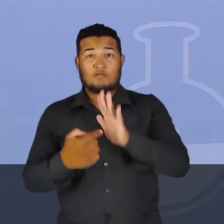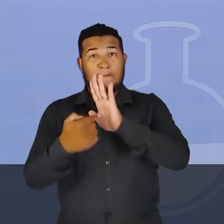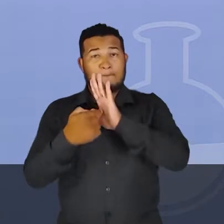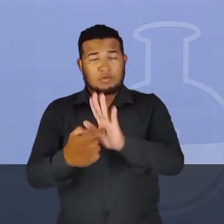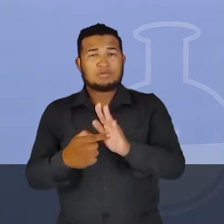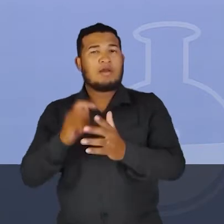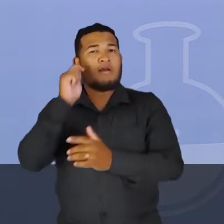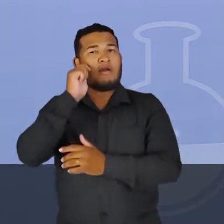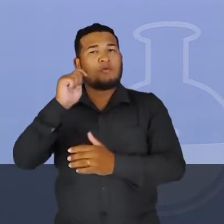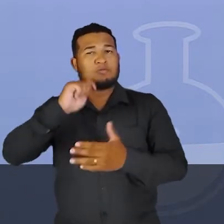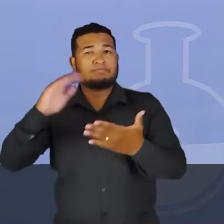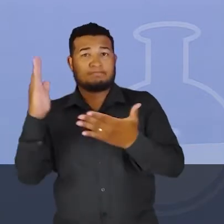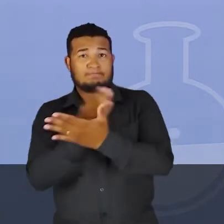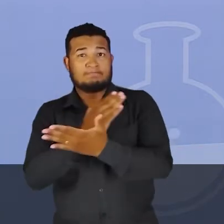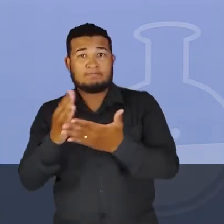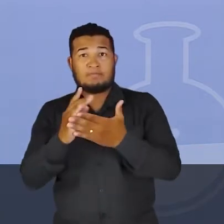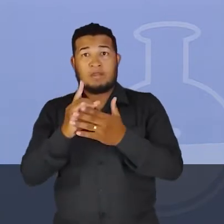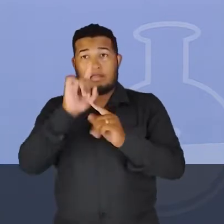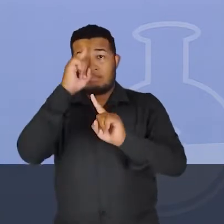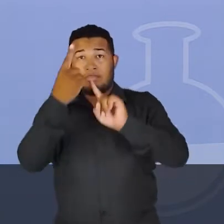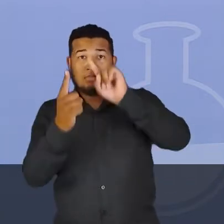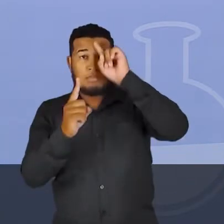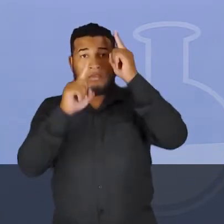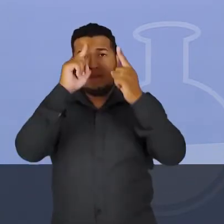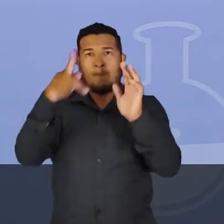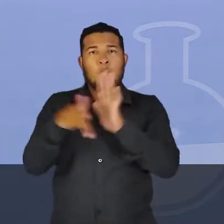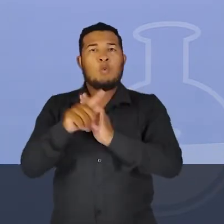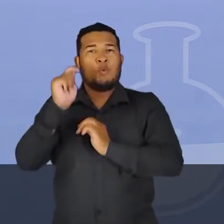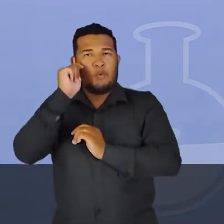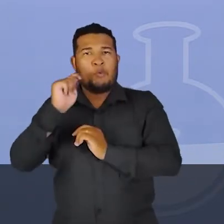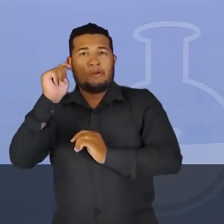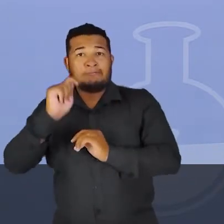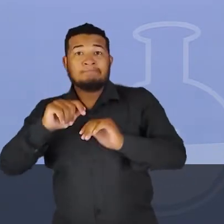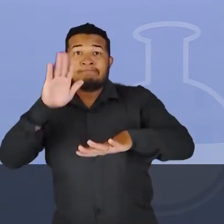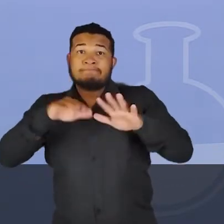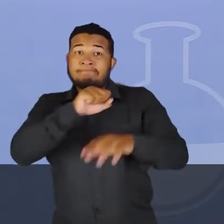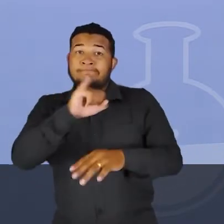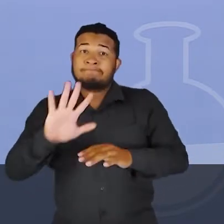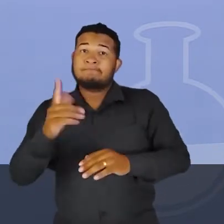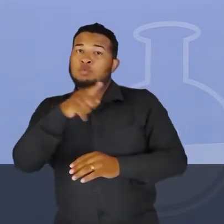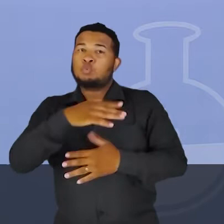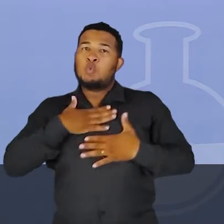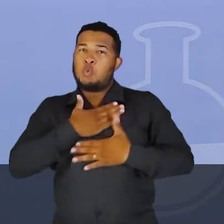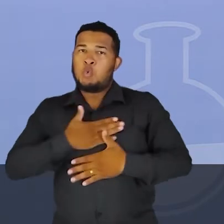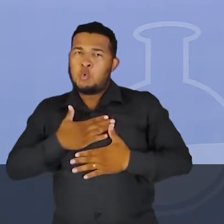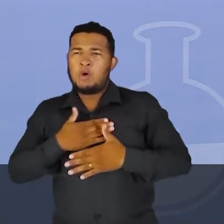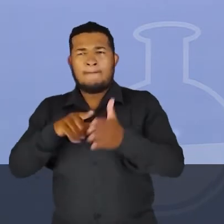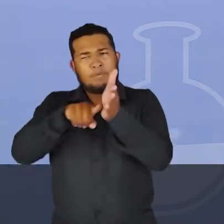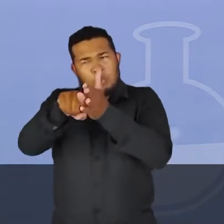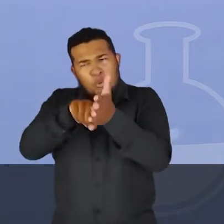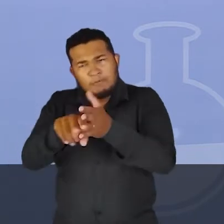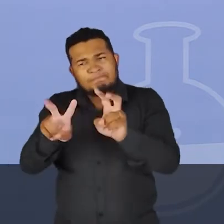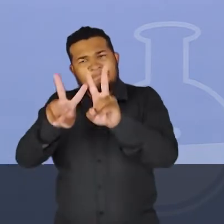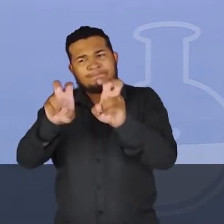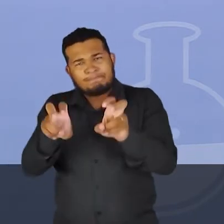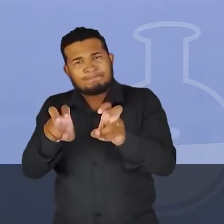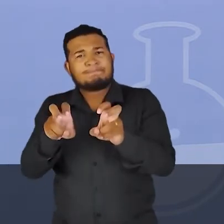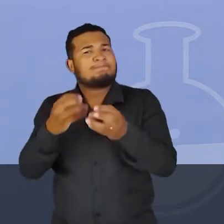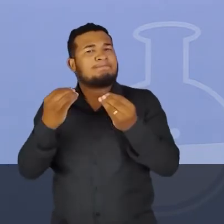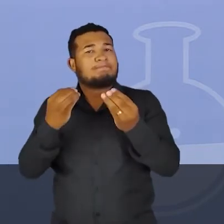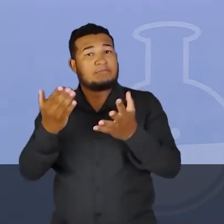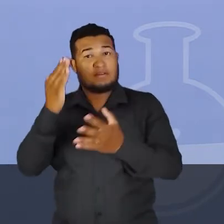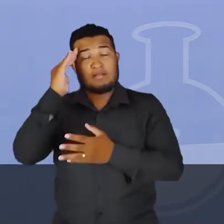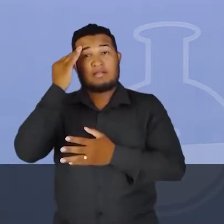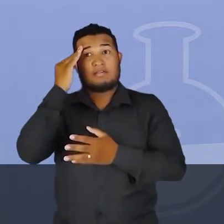vocês alguns autores, algumas ideias desses autores e quem sabe se você gostou desse assunto, pesquisa sobre esses autores para você entender